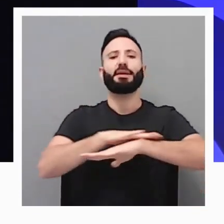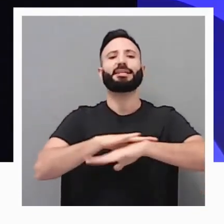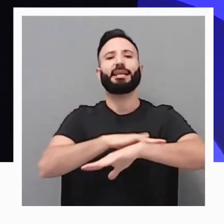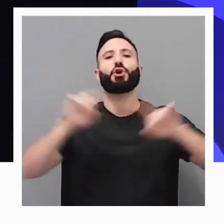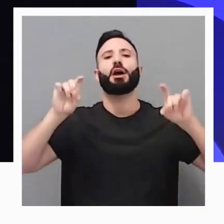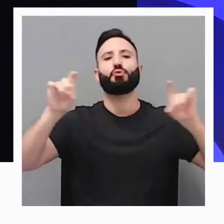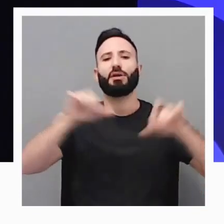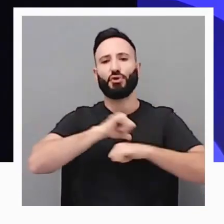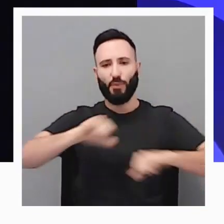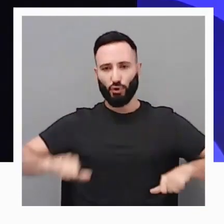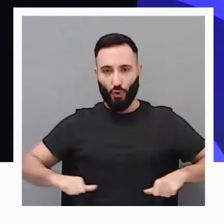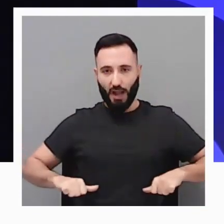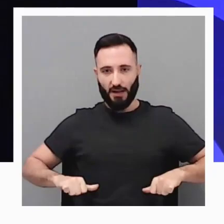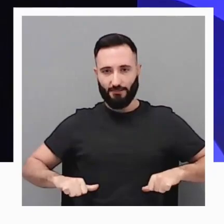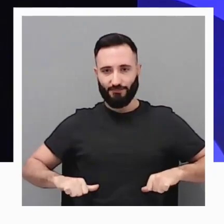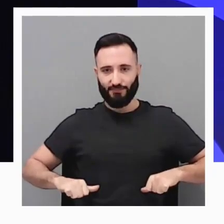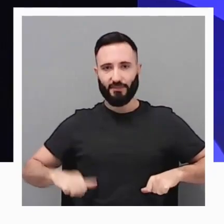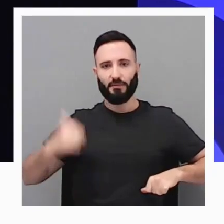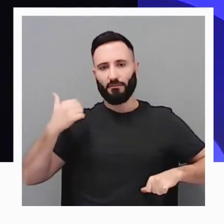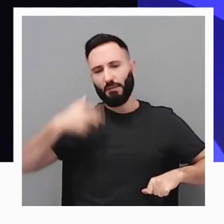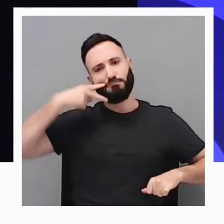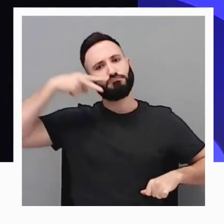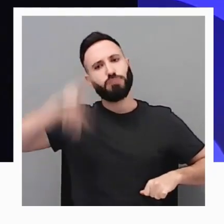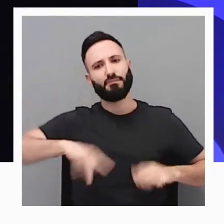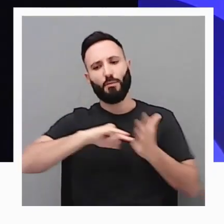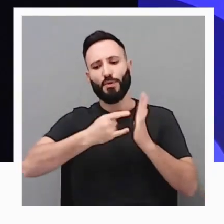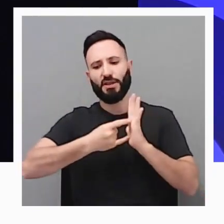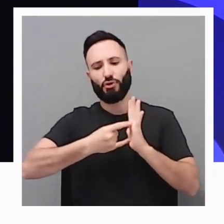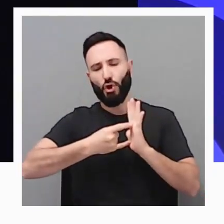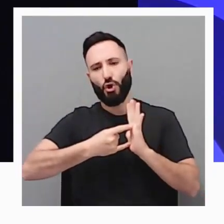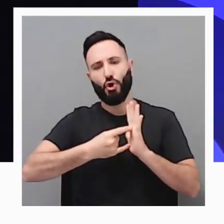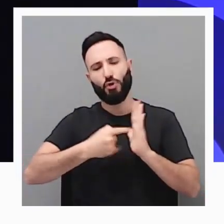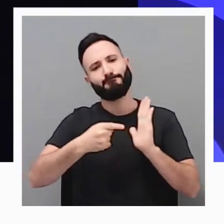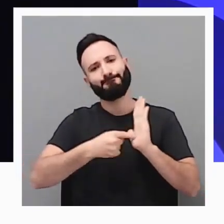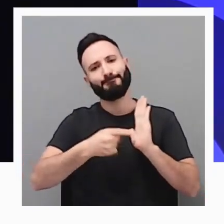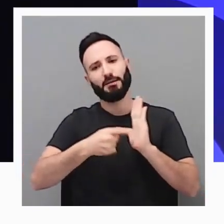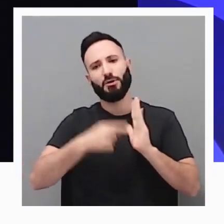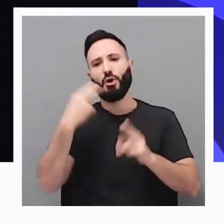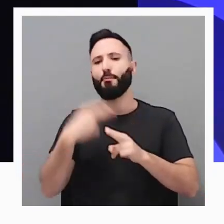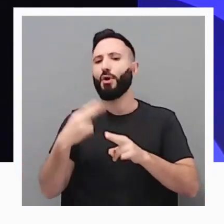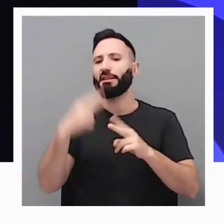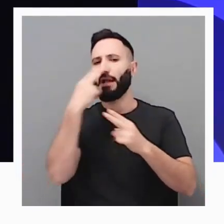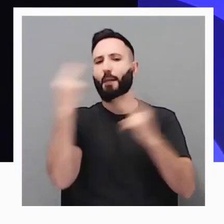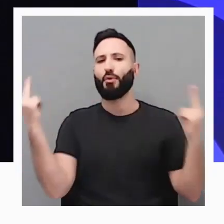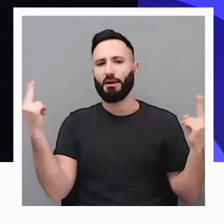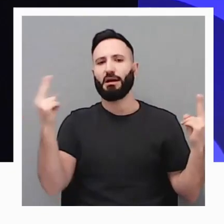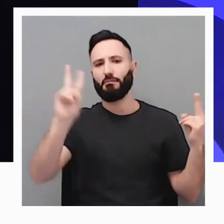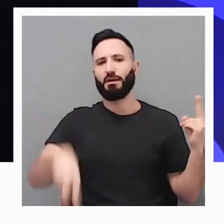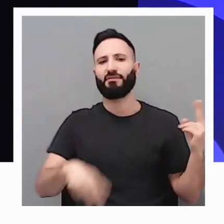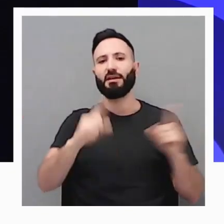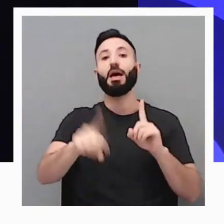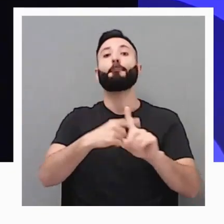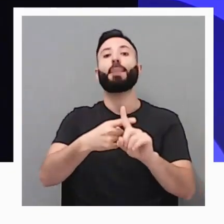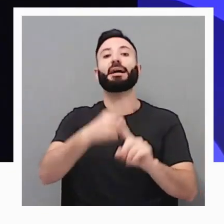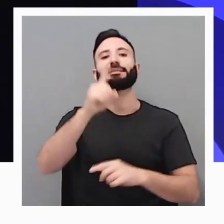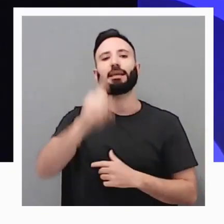acá en Portugal, que ha reconocido este proyecto como un proyecto de política pública. Y también